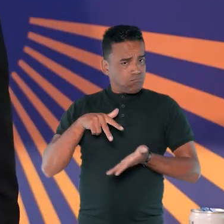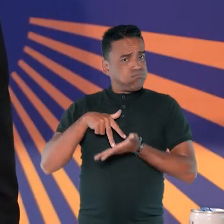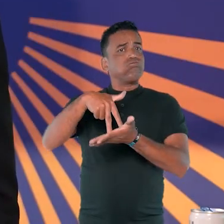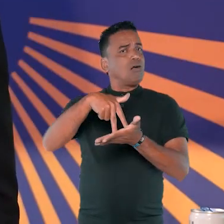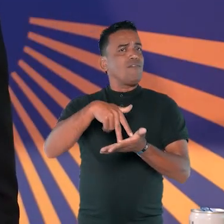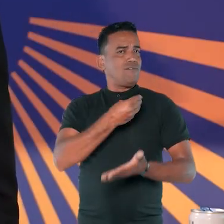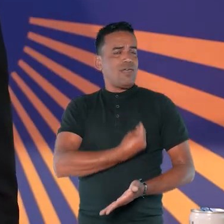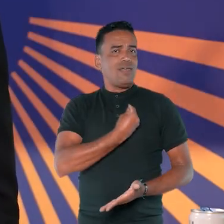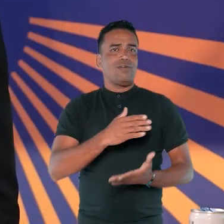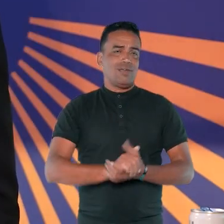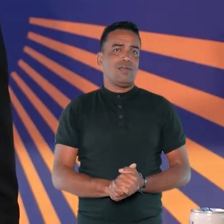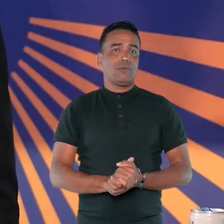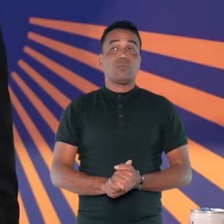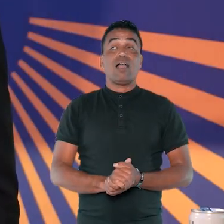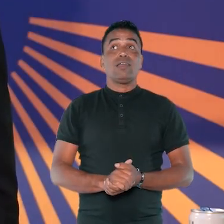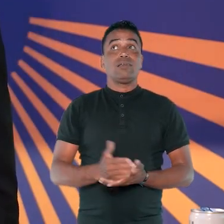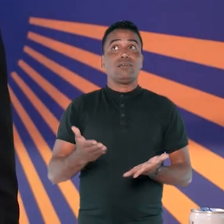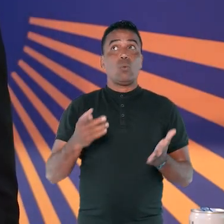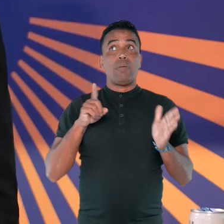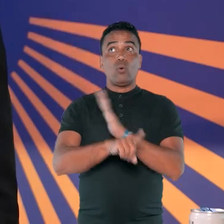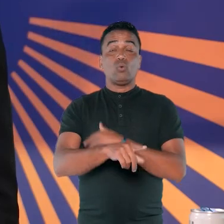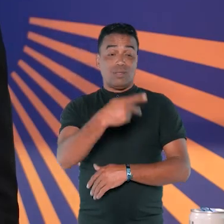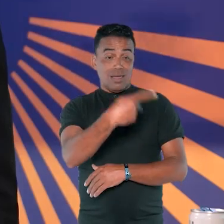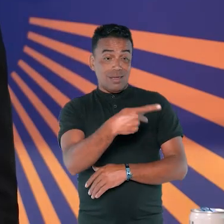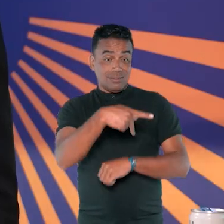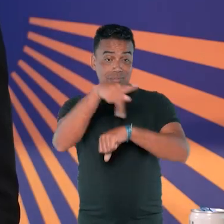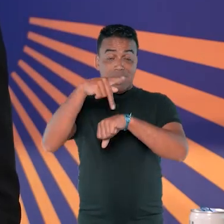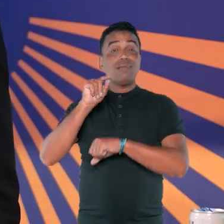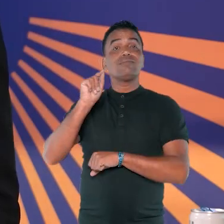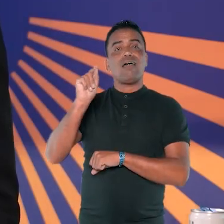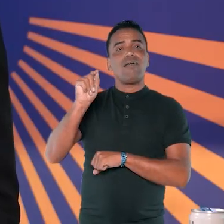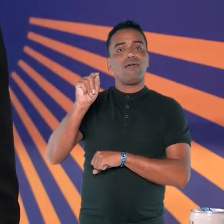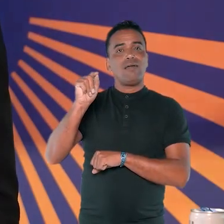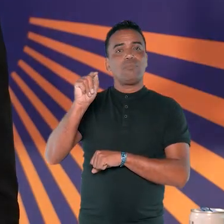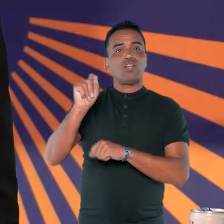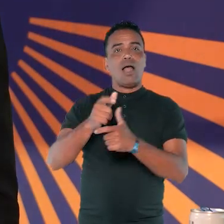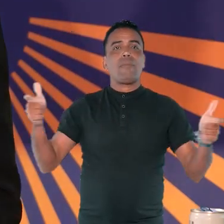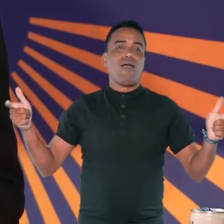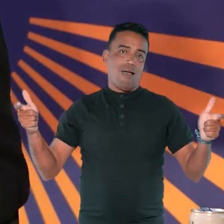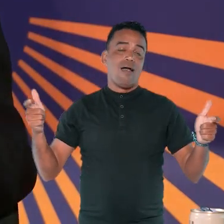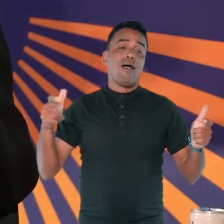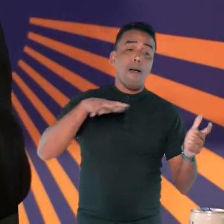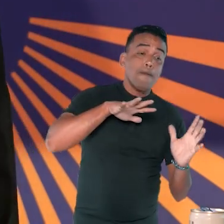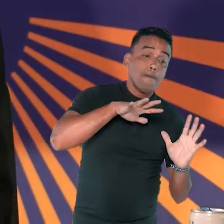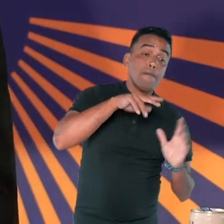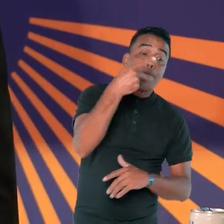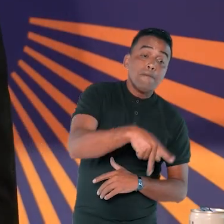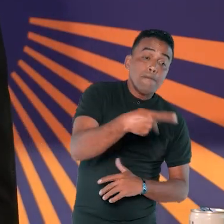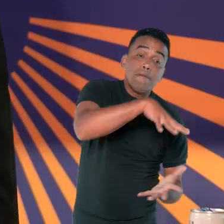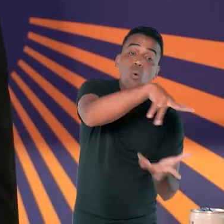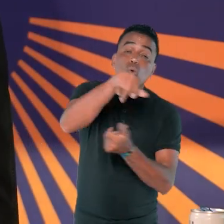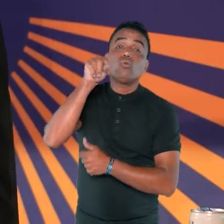hoje, quando a gente pergunta que país é este, a gente podia estender que mundo é este. Um mundo que o que está